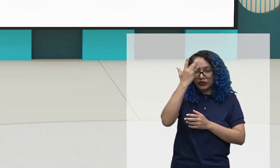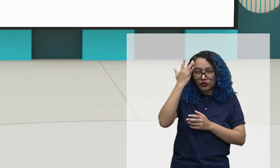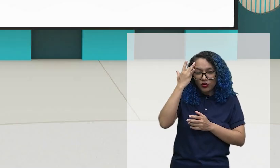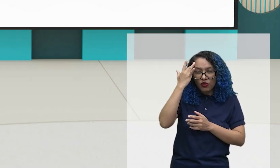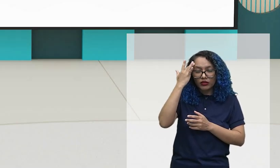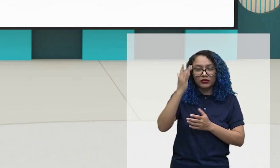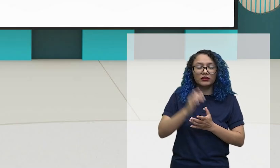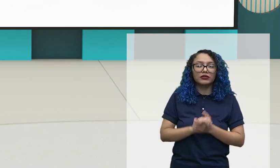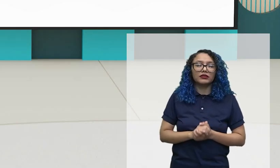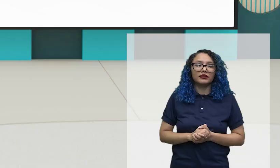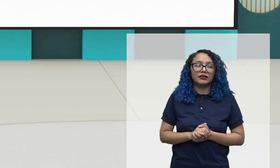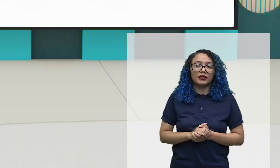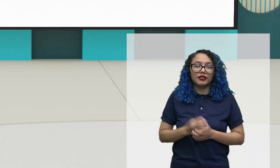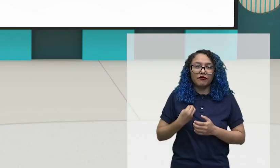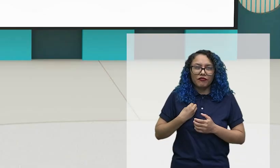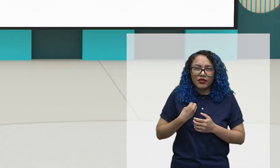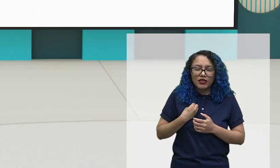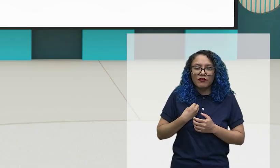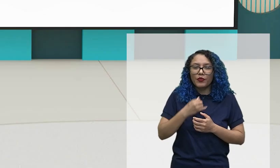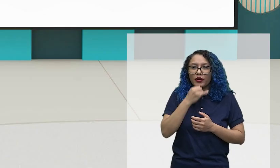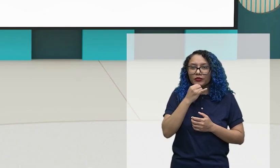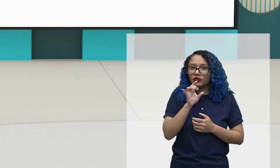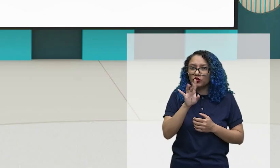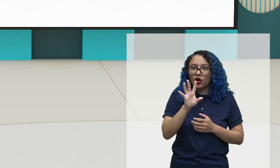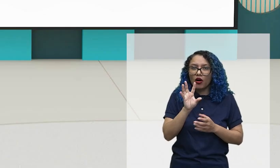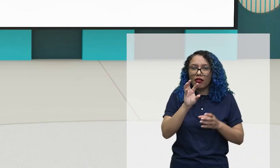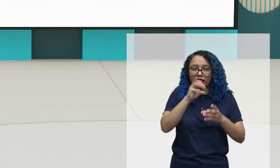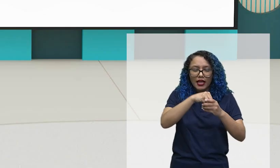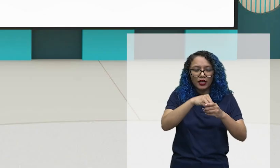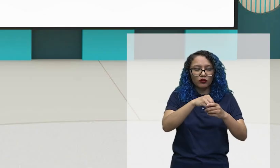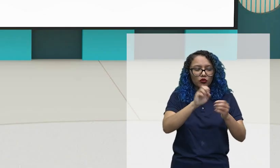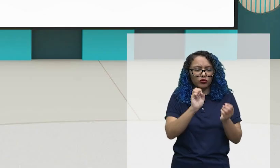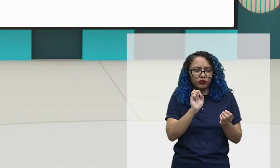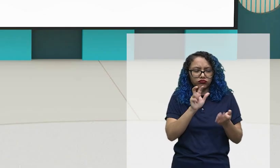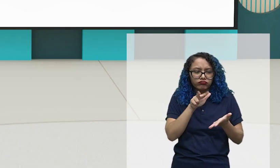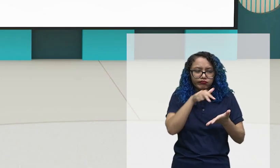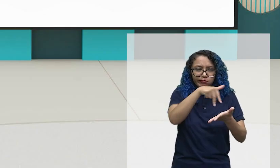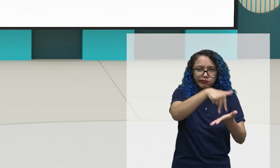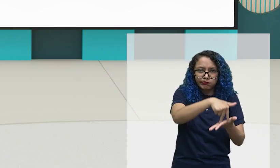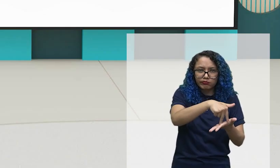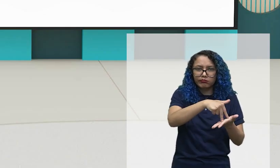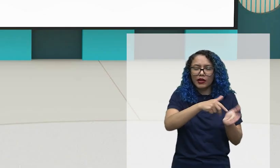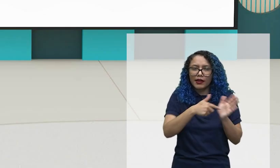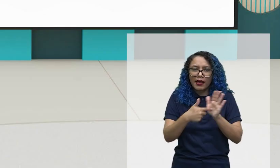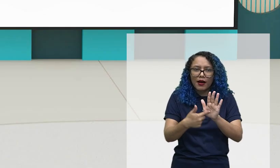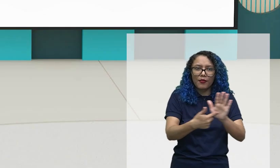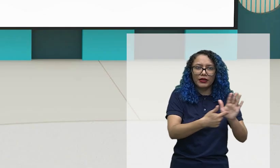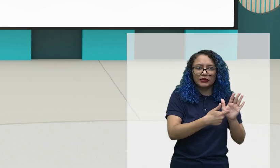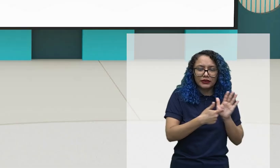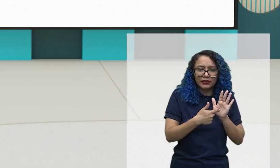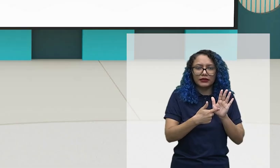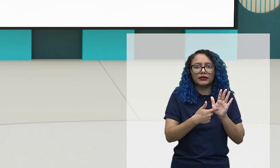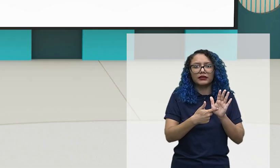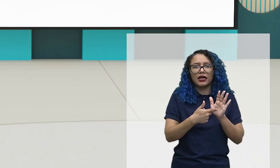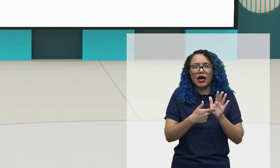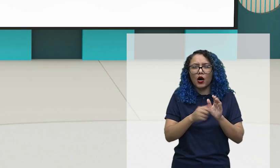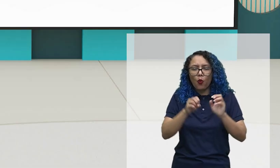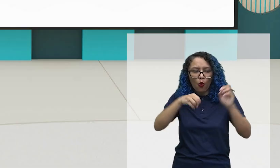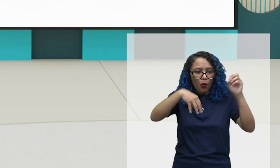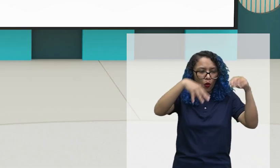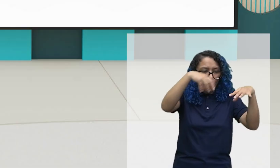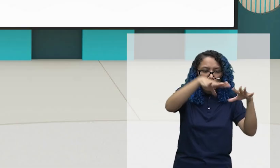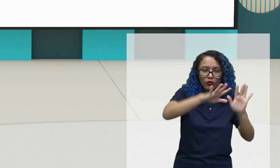arte. Então, não é só nos palcos, não é só entre as luzes e fumaças, mas também